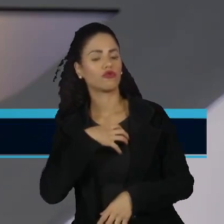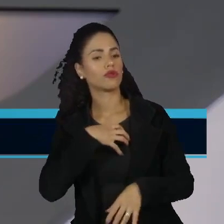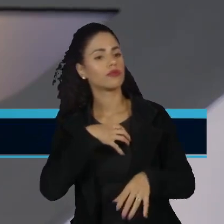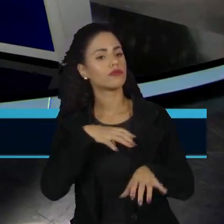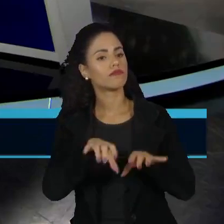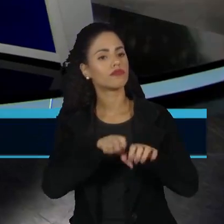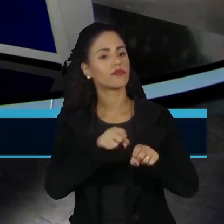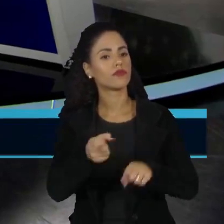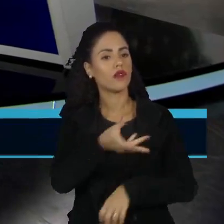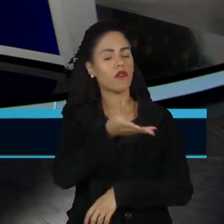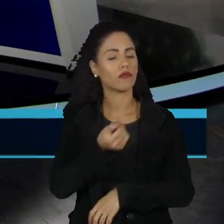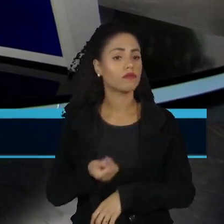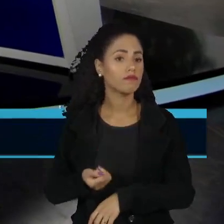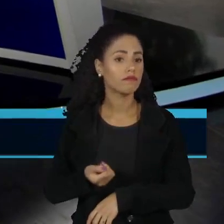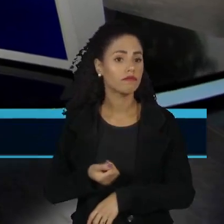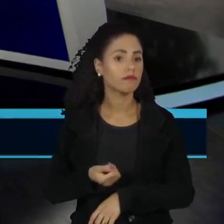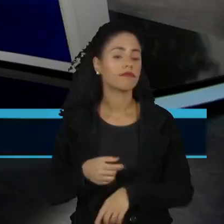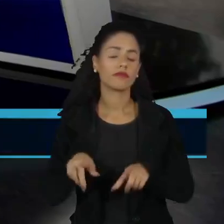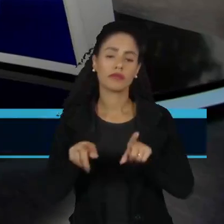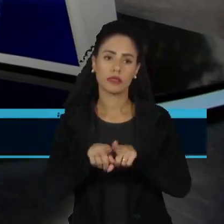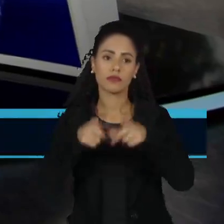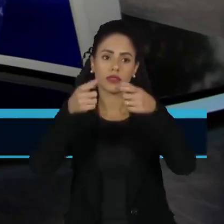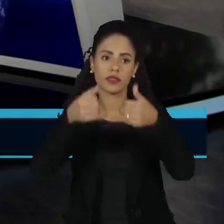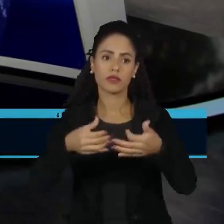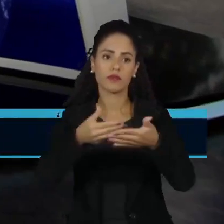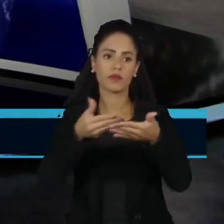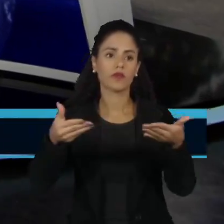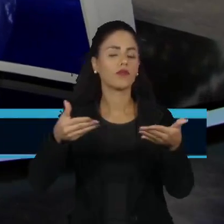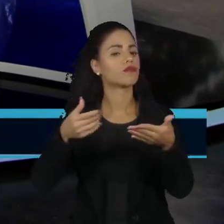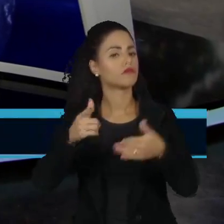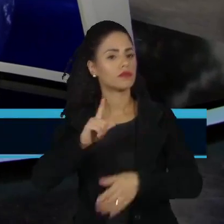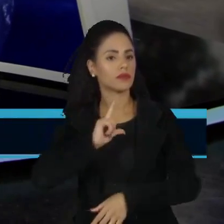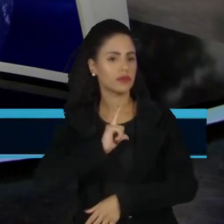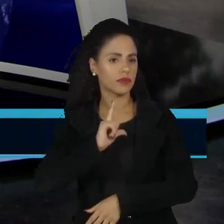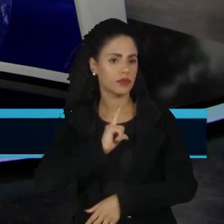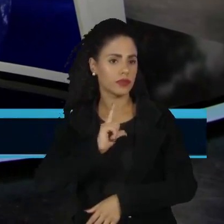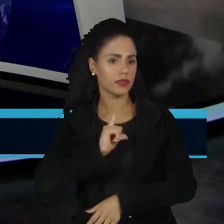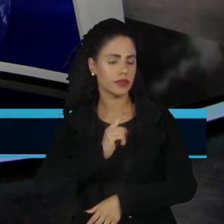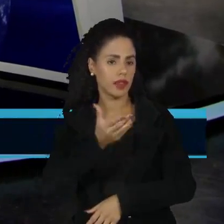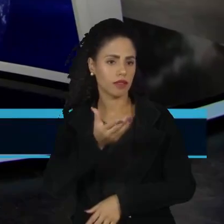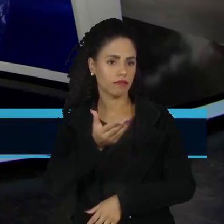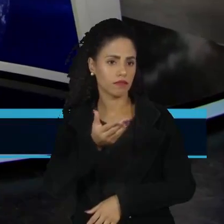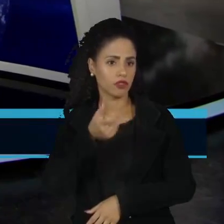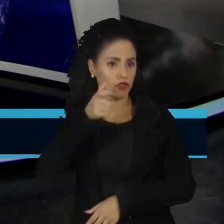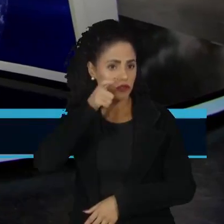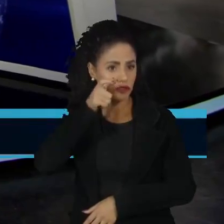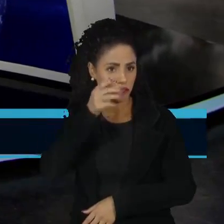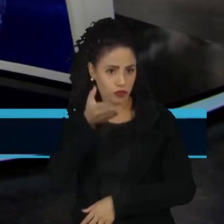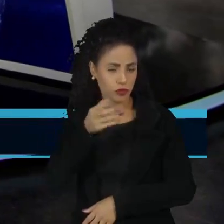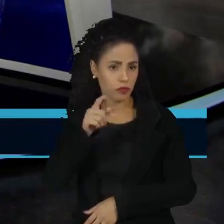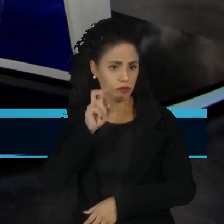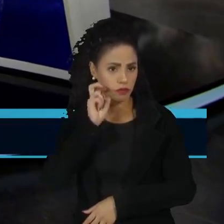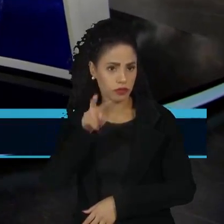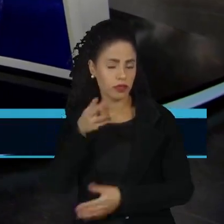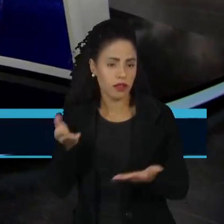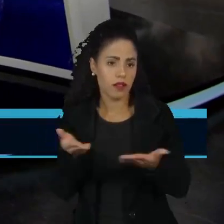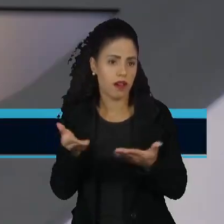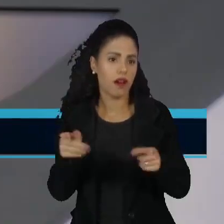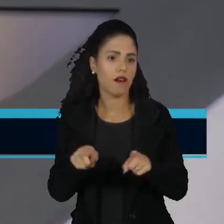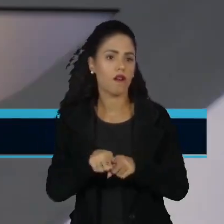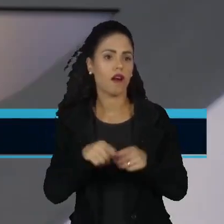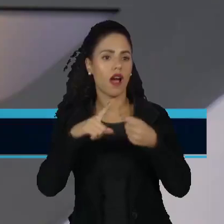como na matéria que ocorreu, que nós comentamos lá o